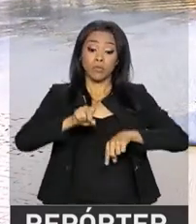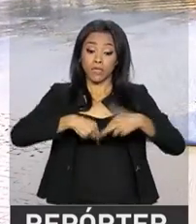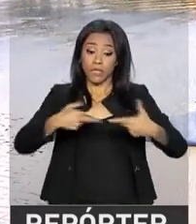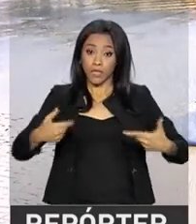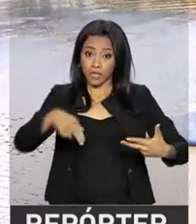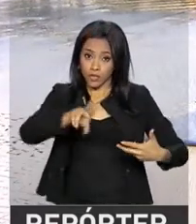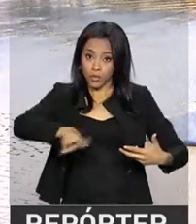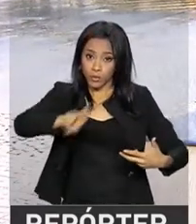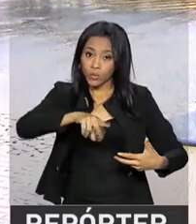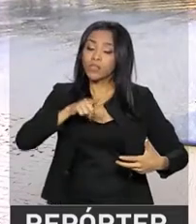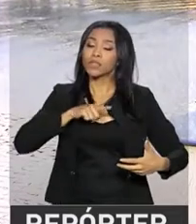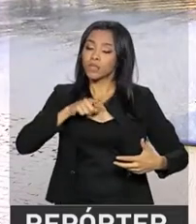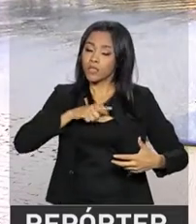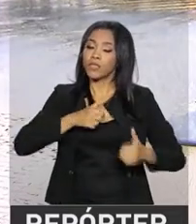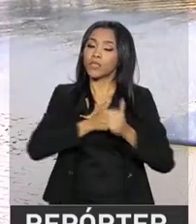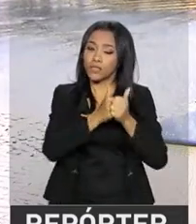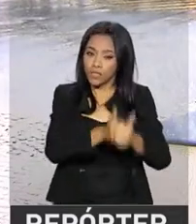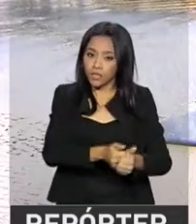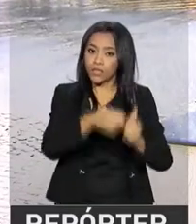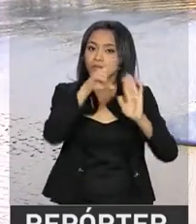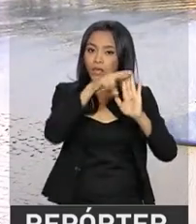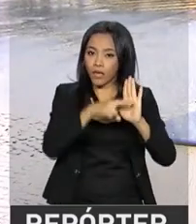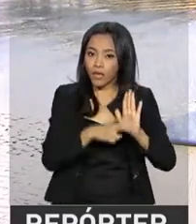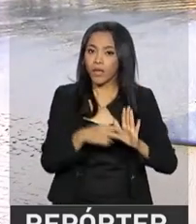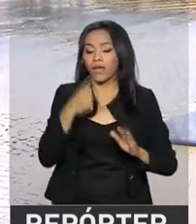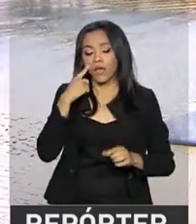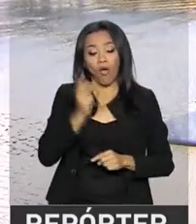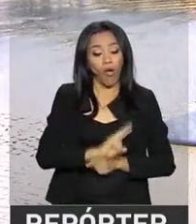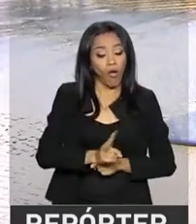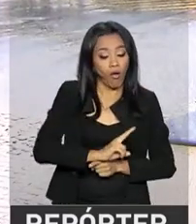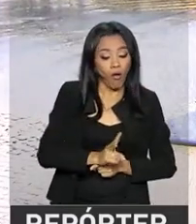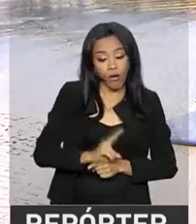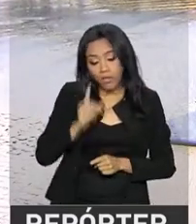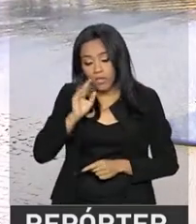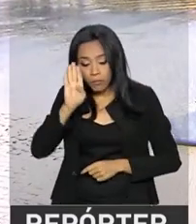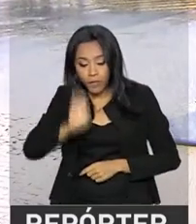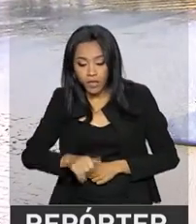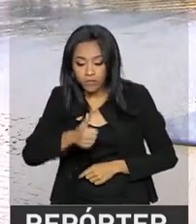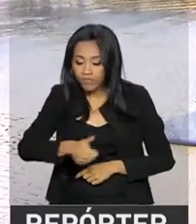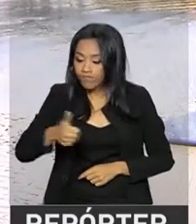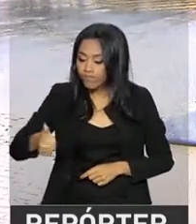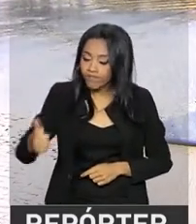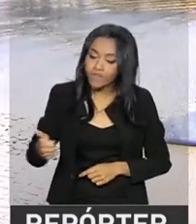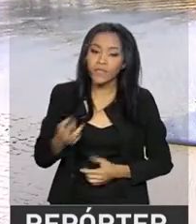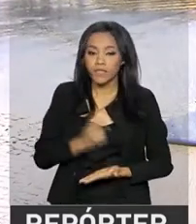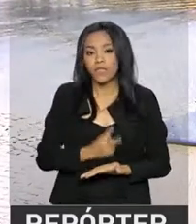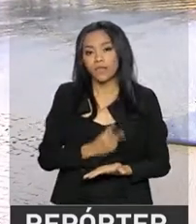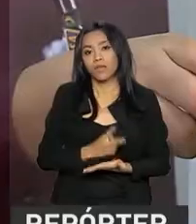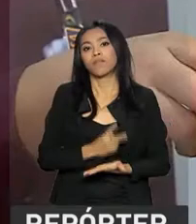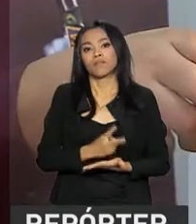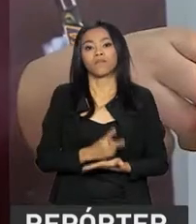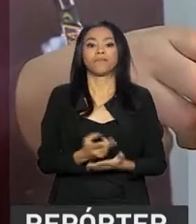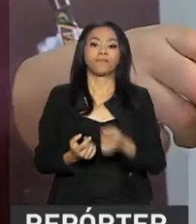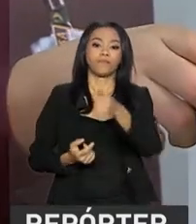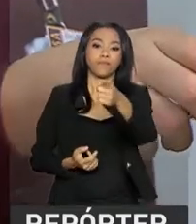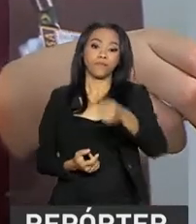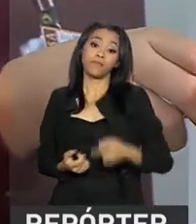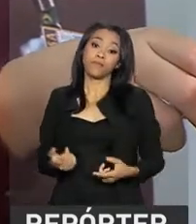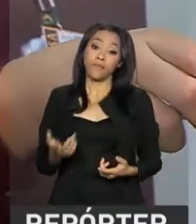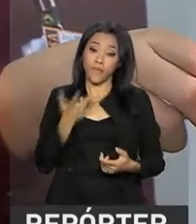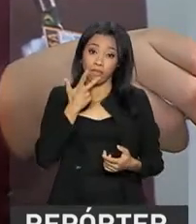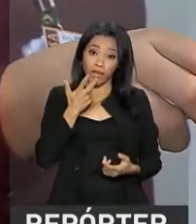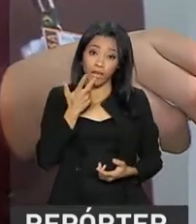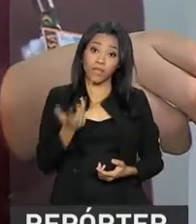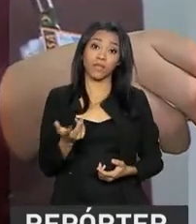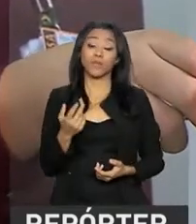São equipamentos que são fiscalizados e são vistoriados periodicamente. Na verdade, a gente não